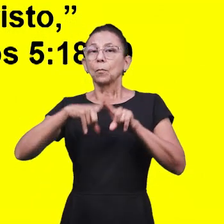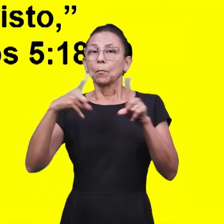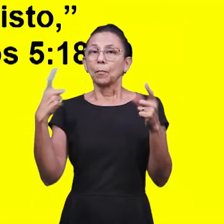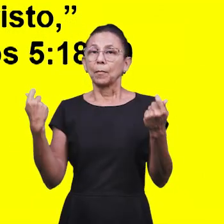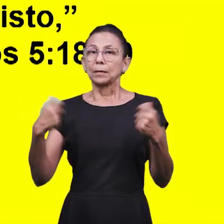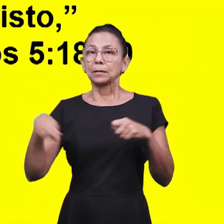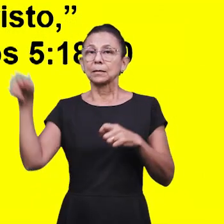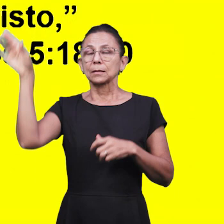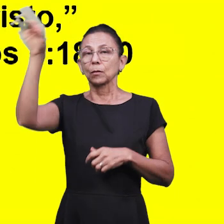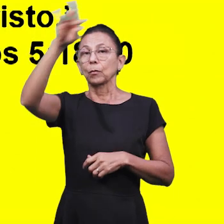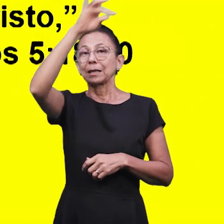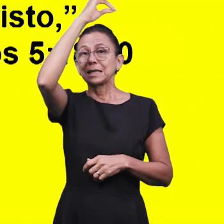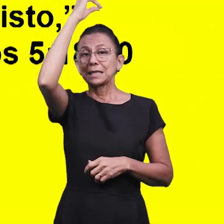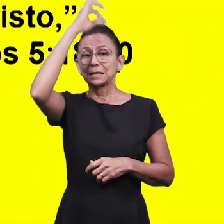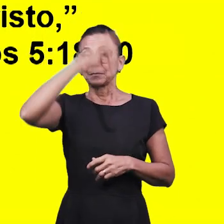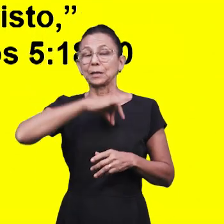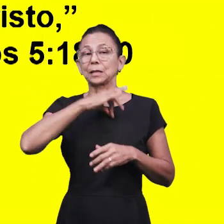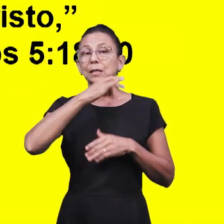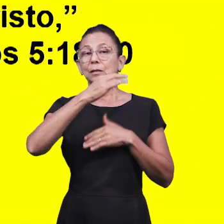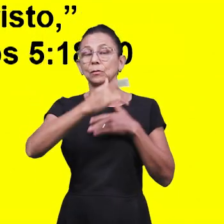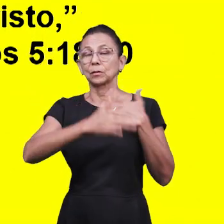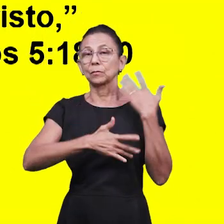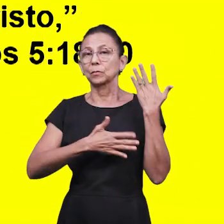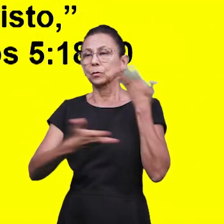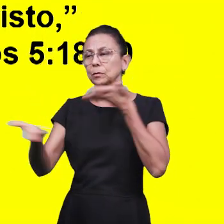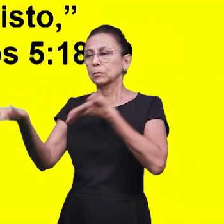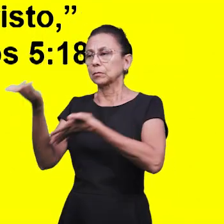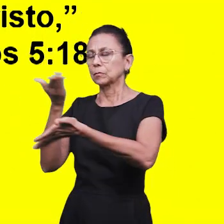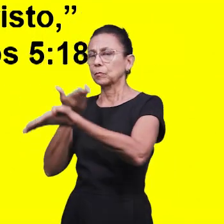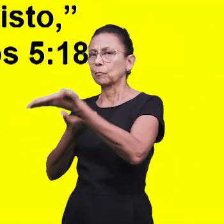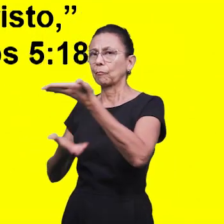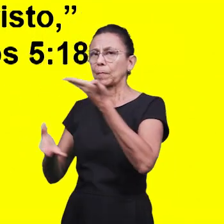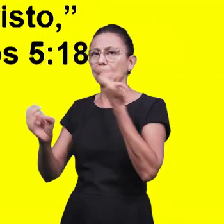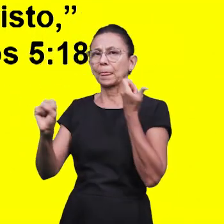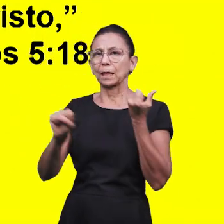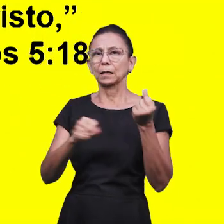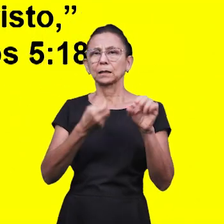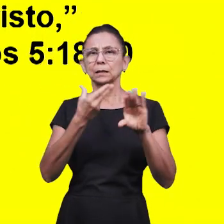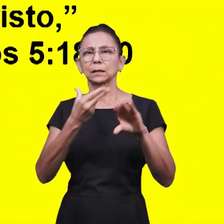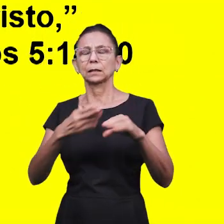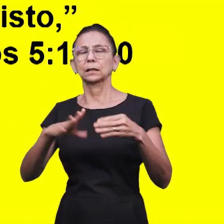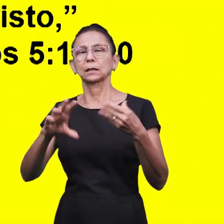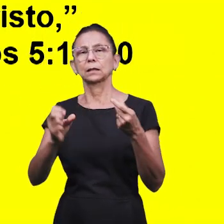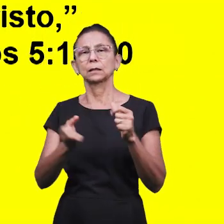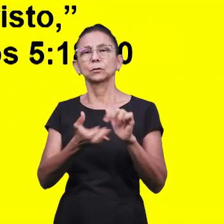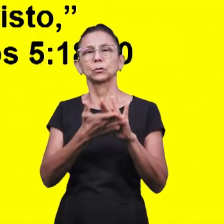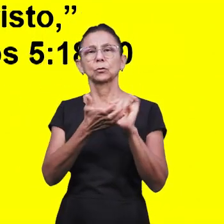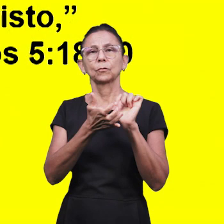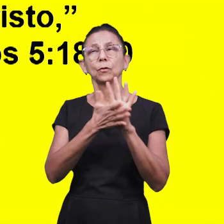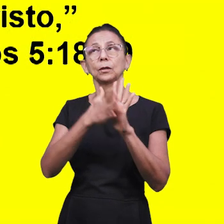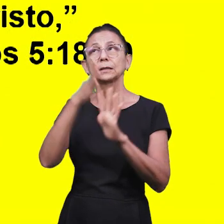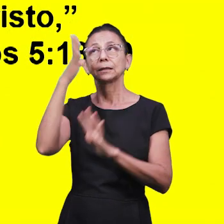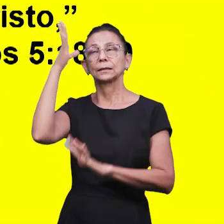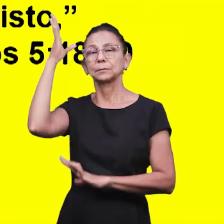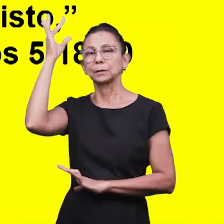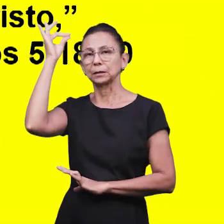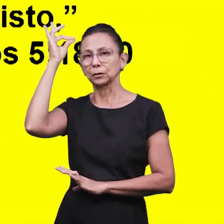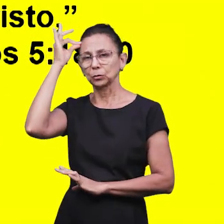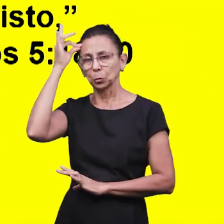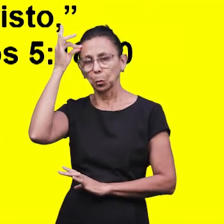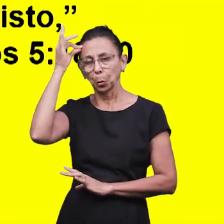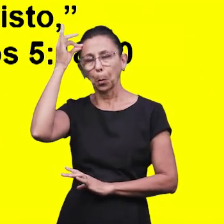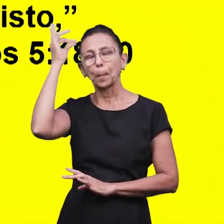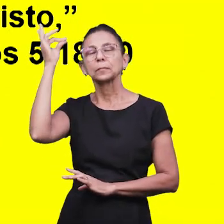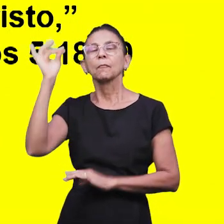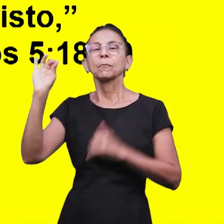Espírito, falando entre vós com salmos, hinos e cânticos espirituais, cantando